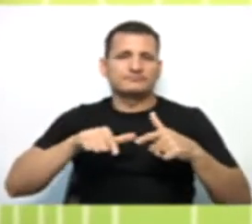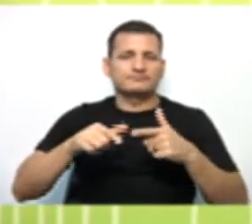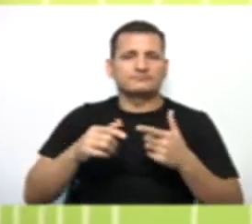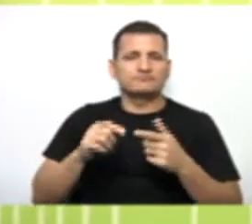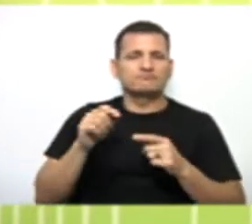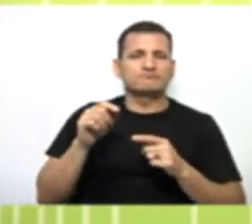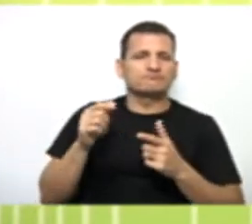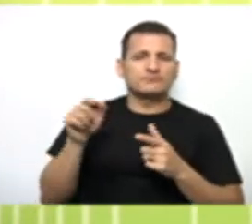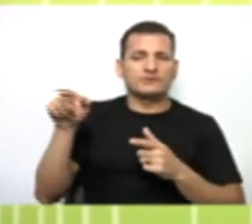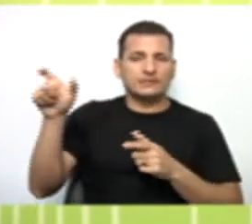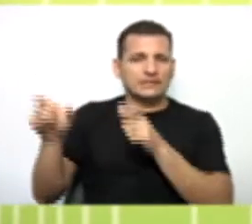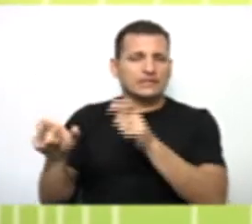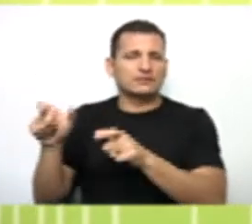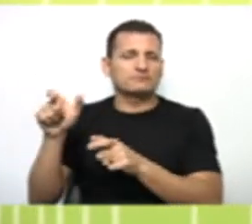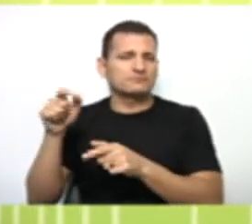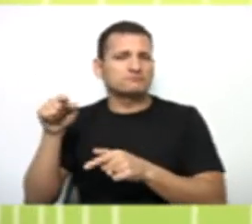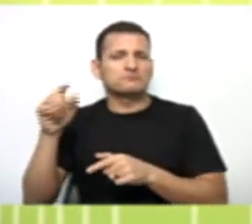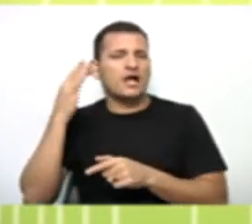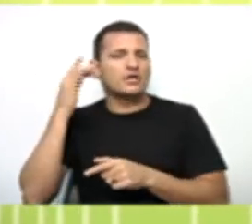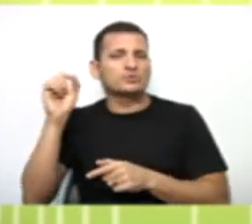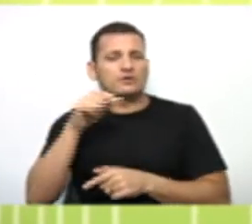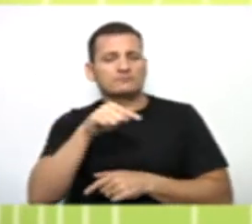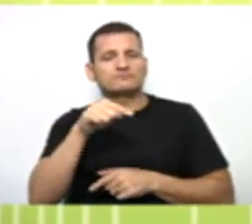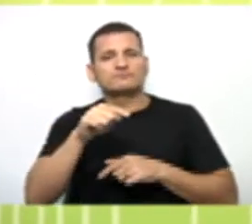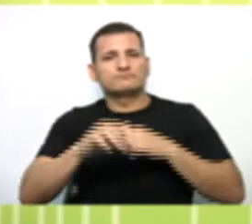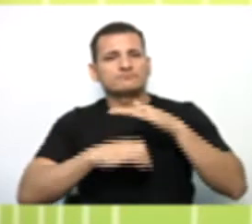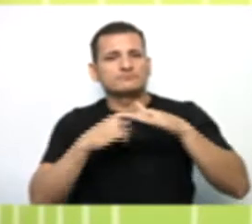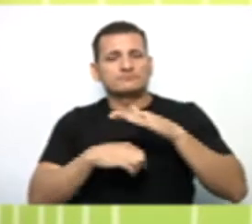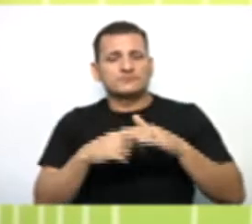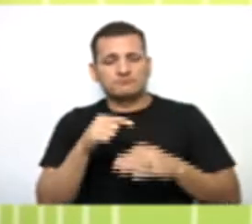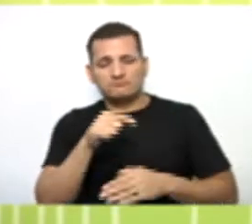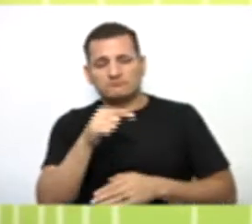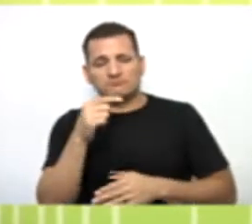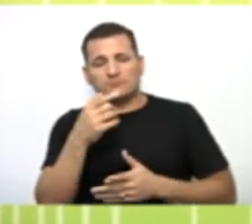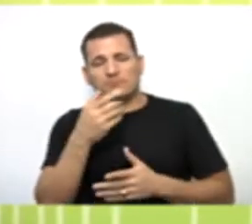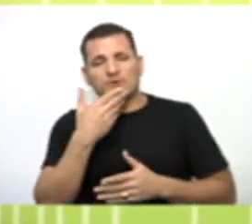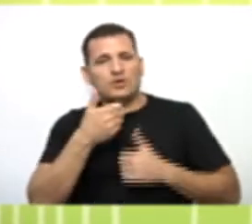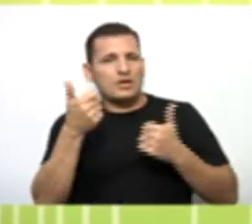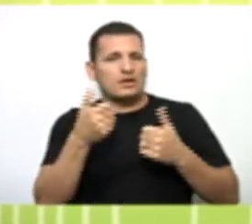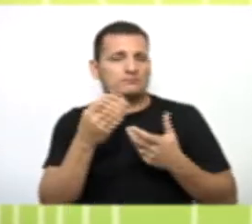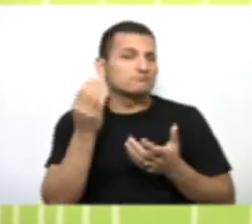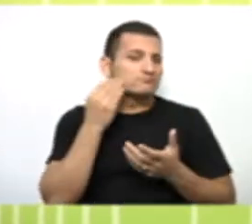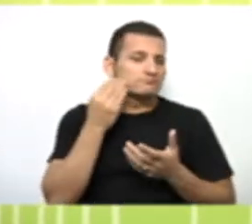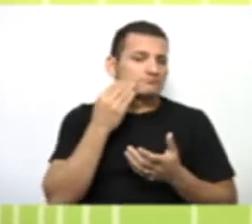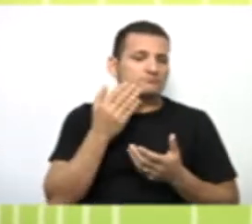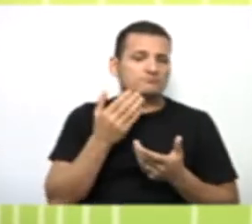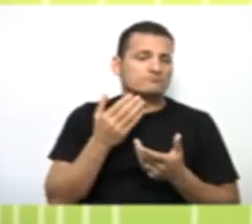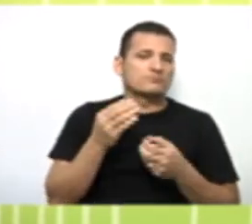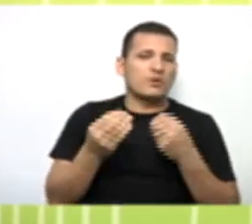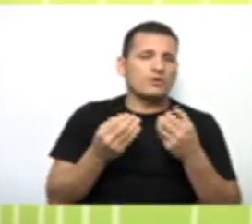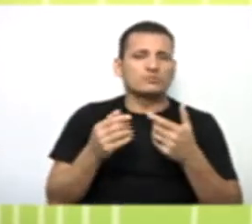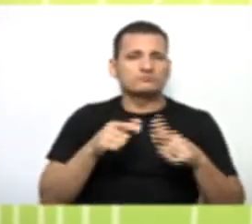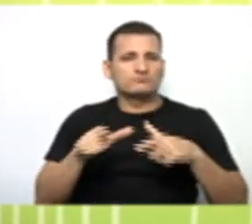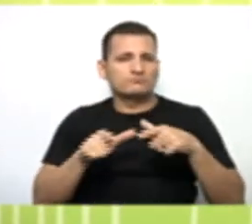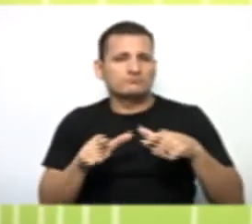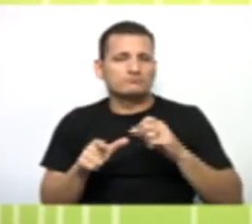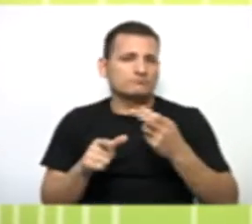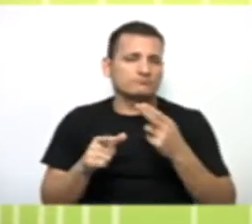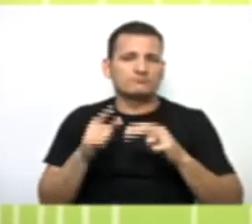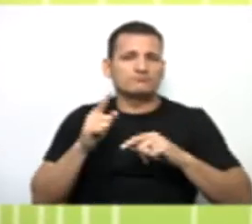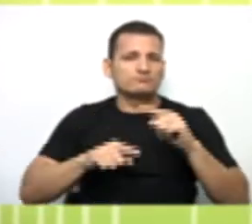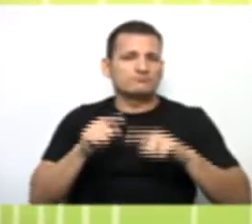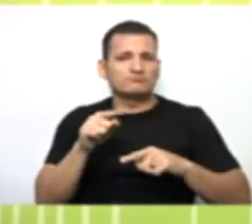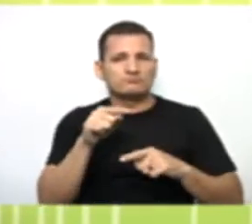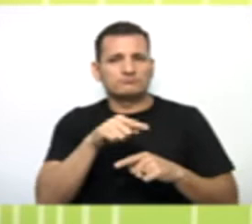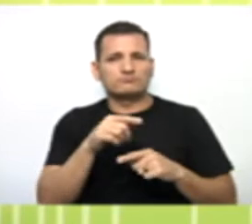clientes acham dela, não é? Para elas poderem melhorar, verificar que tipo de coisa, né? Que tipo de serviço ou produto ela